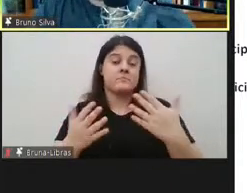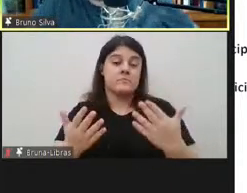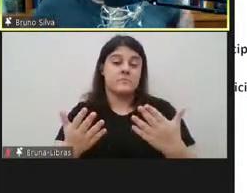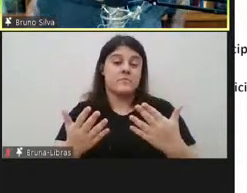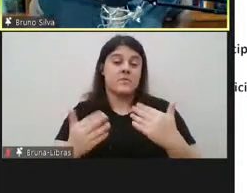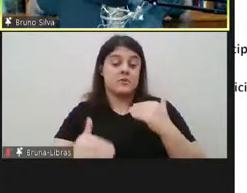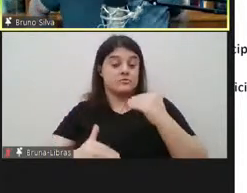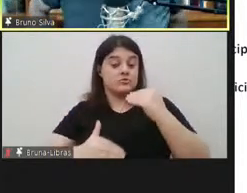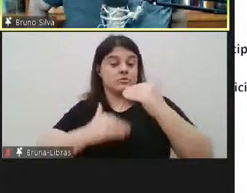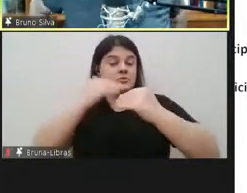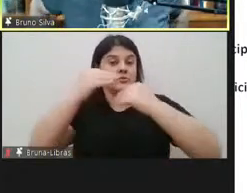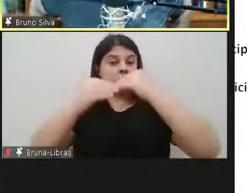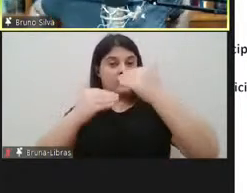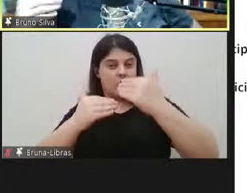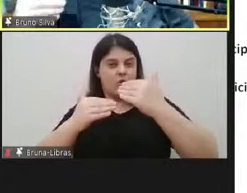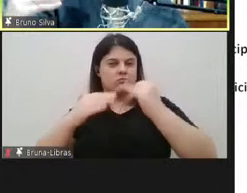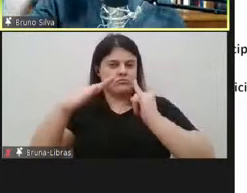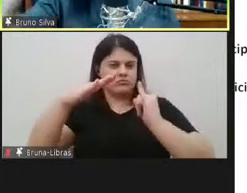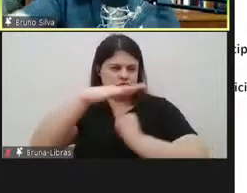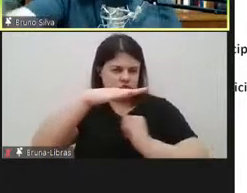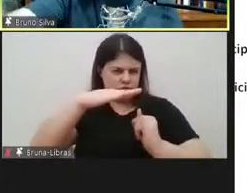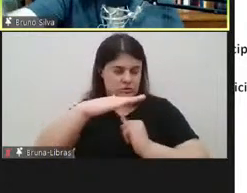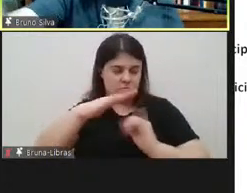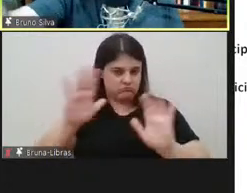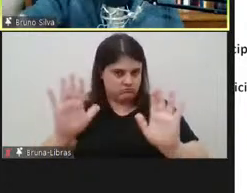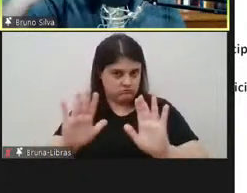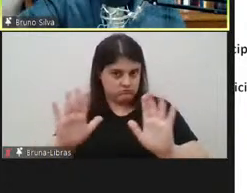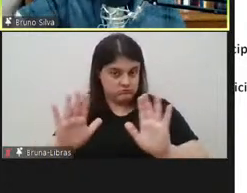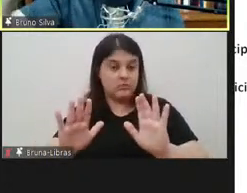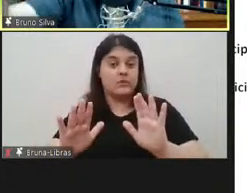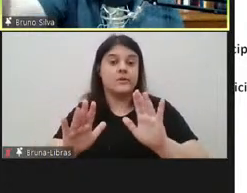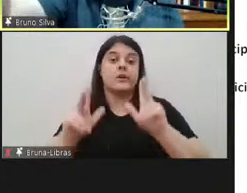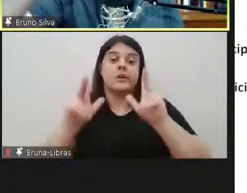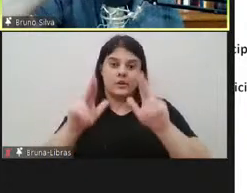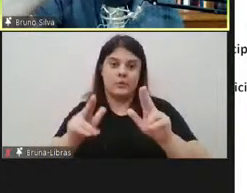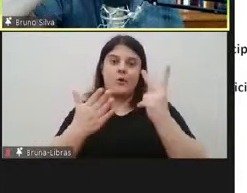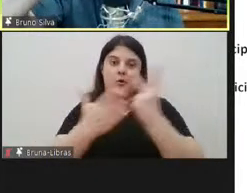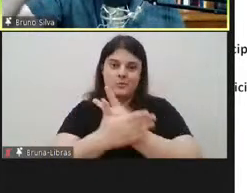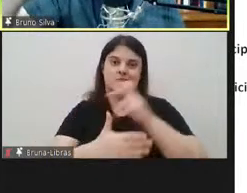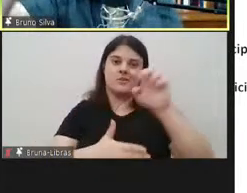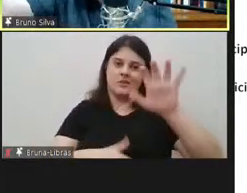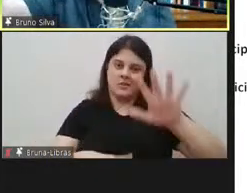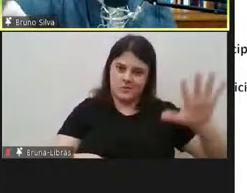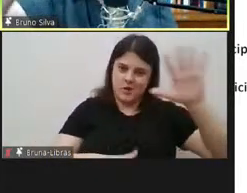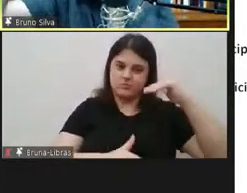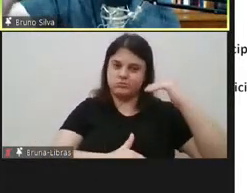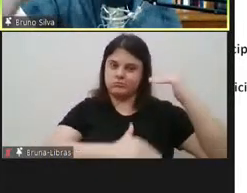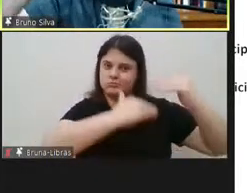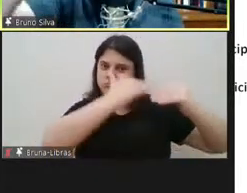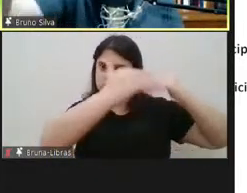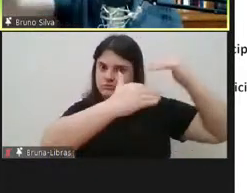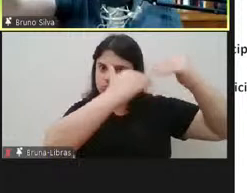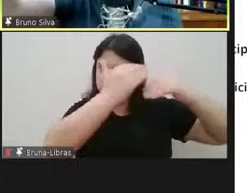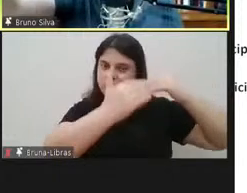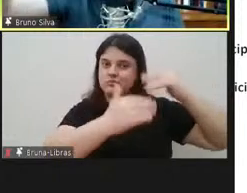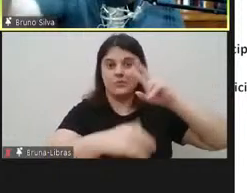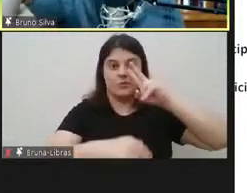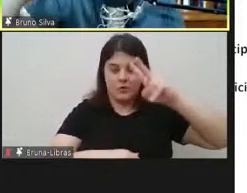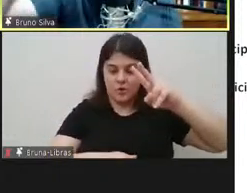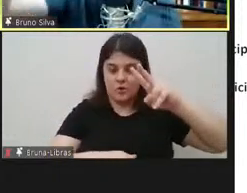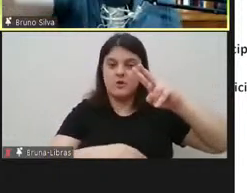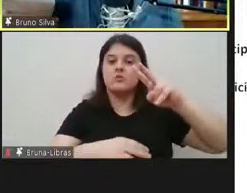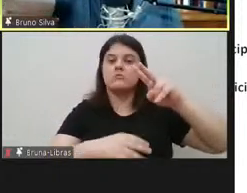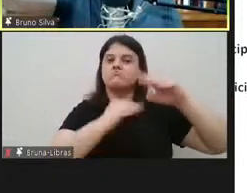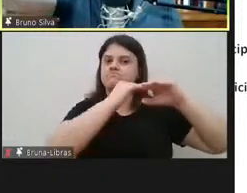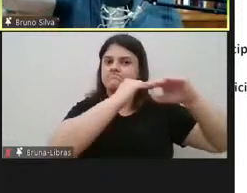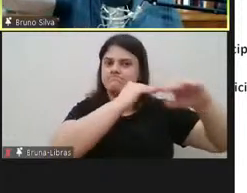do desenvolvimento das instituições efetivamente como se deu no caso da Europa o desenvolvimento e na solidificação do Parlamento